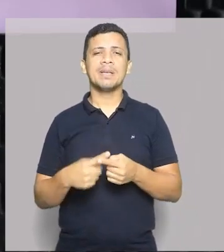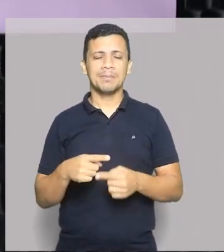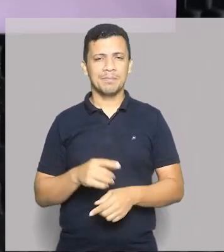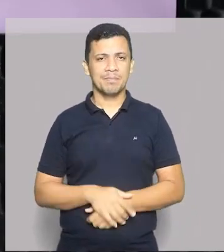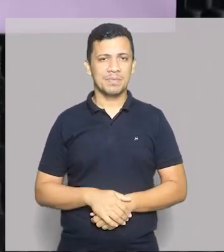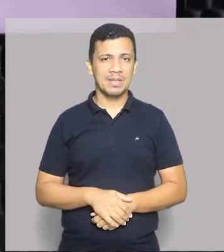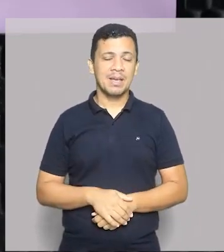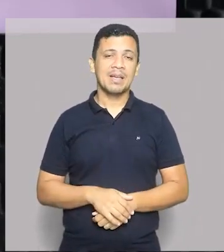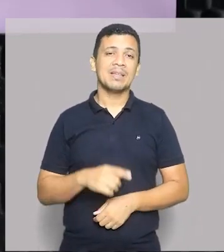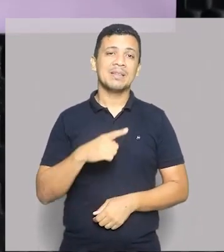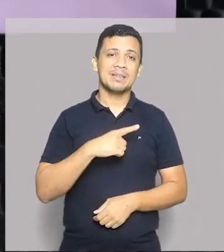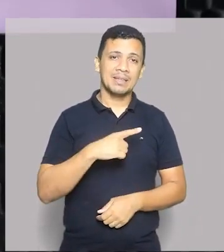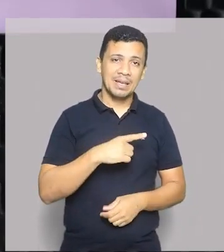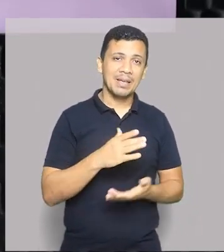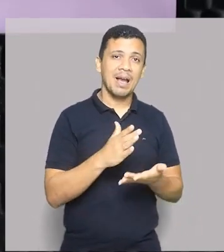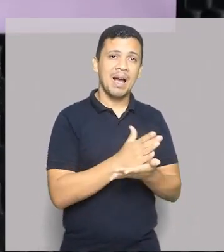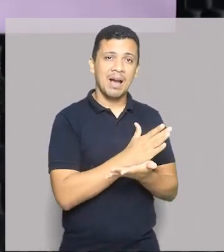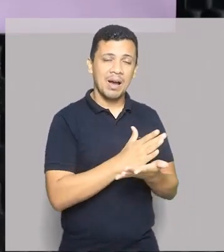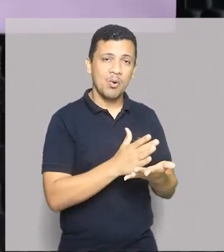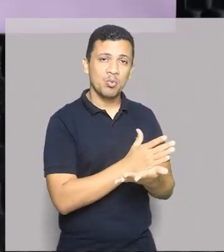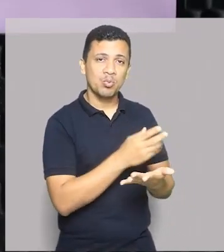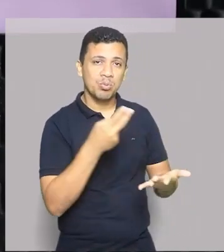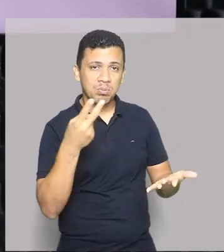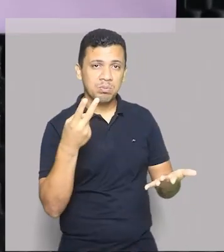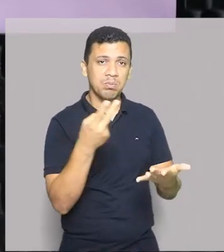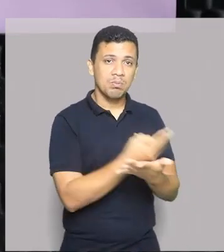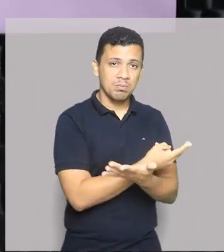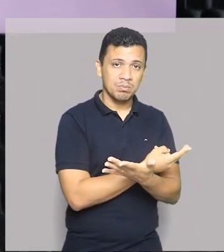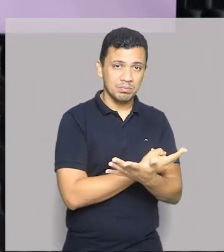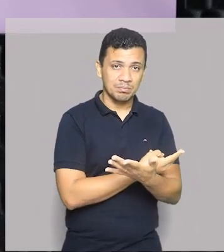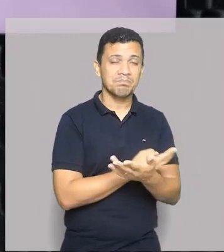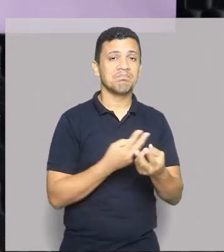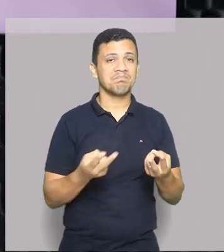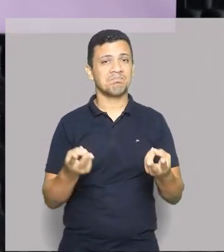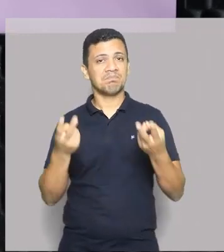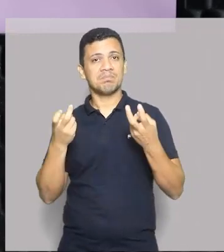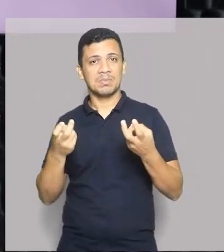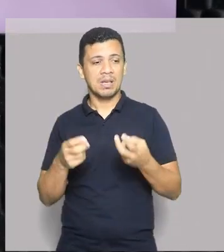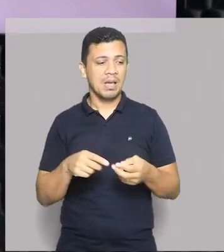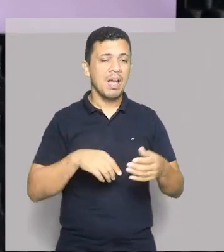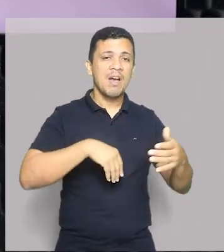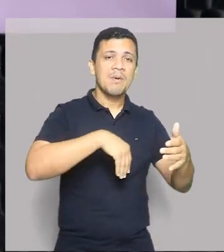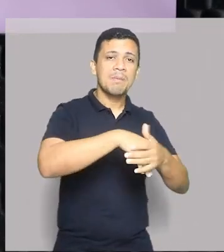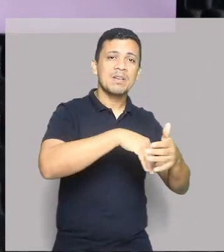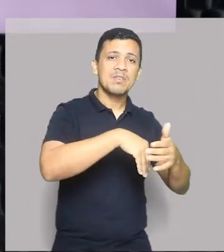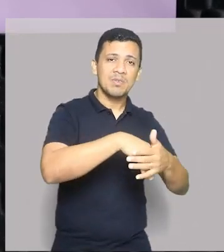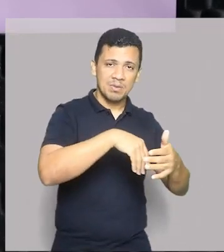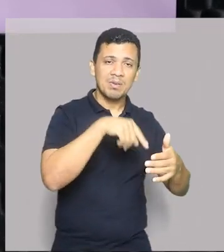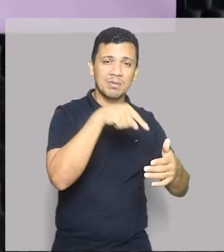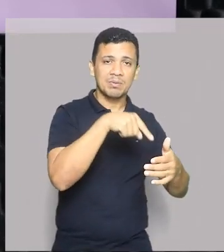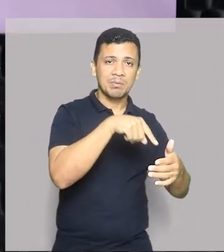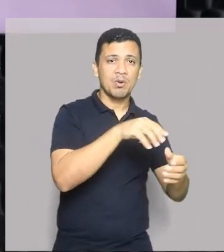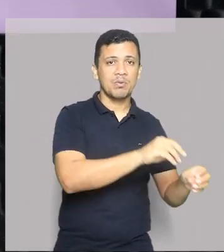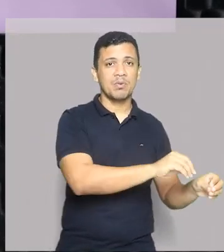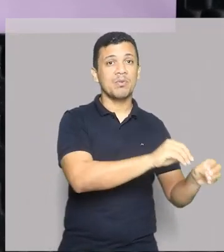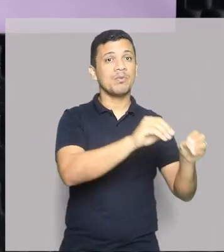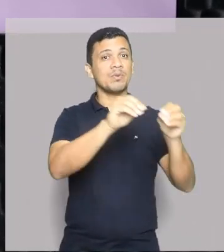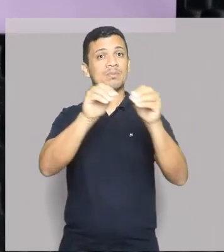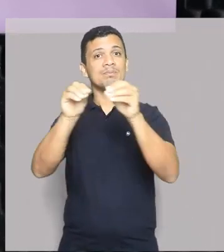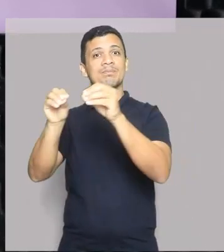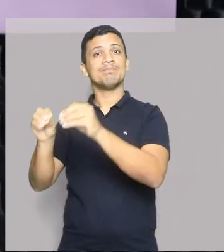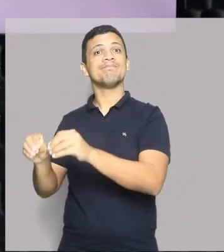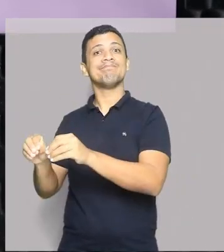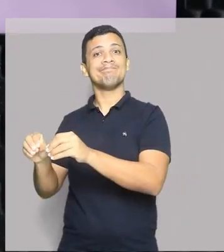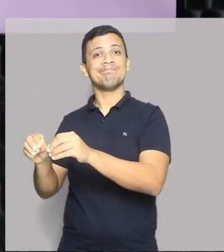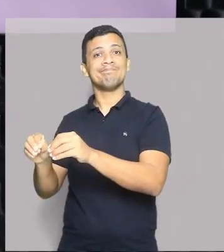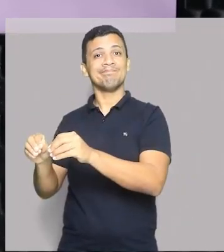causa e consequência está muito nítida. Observem, quando se diz a partida foi transferida, isso é o quê? Uma consequência.